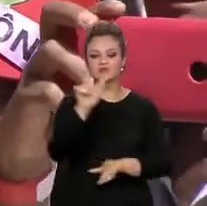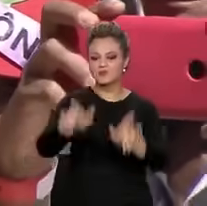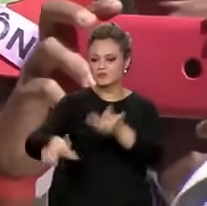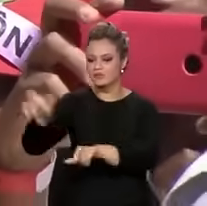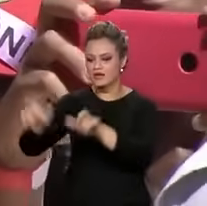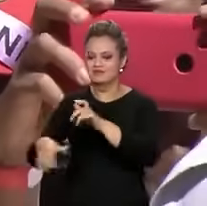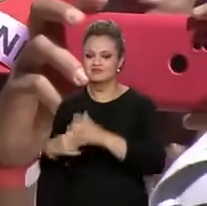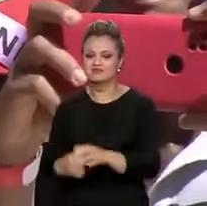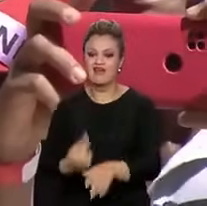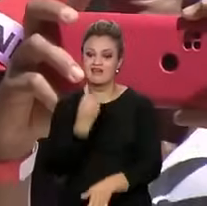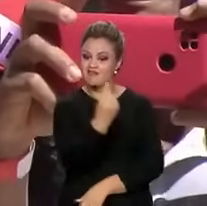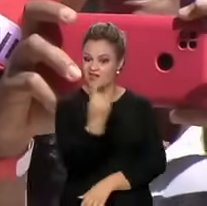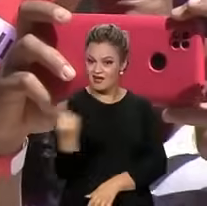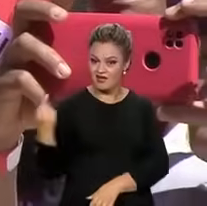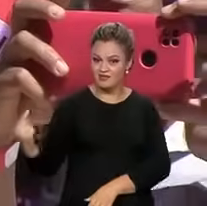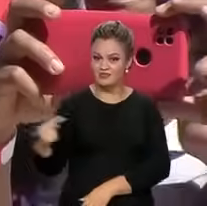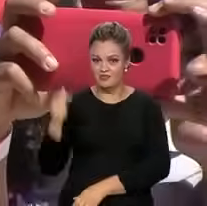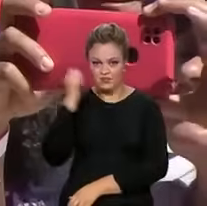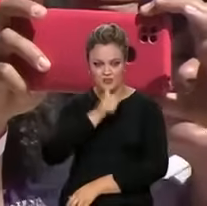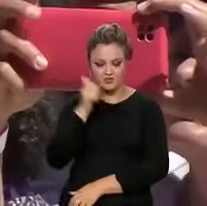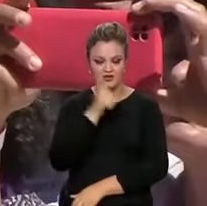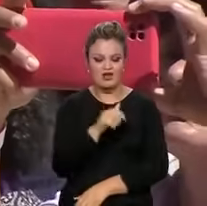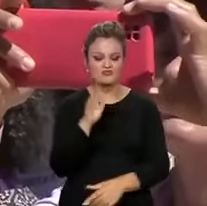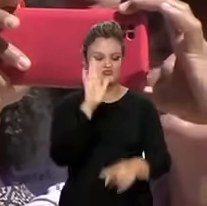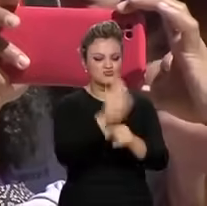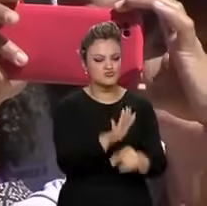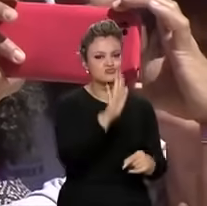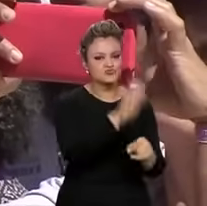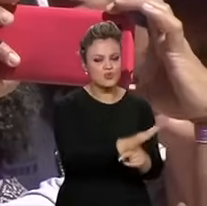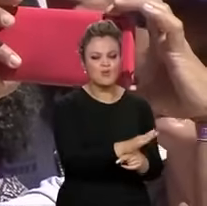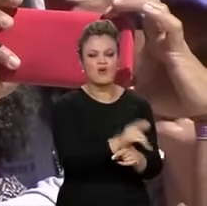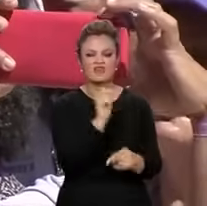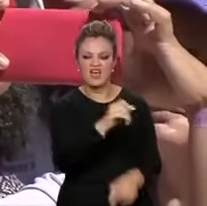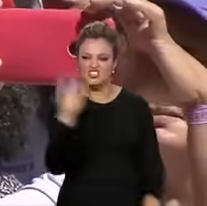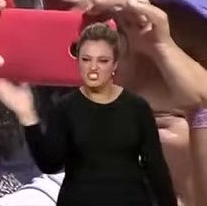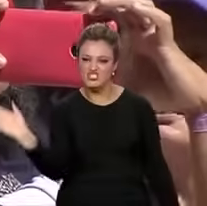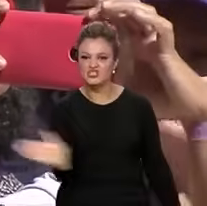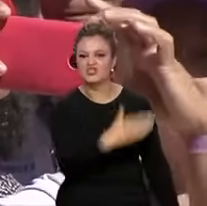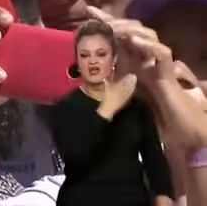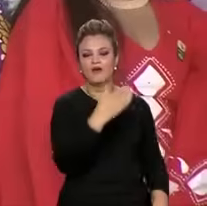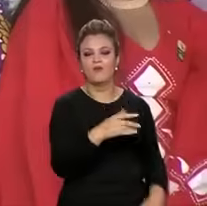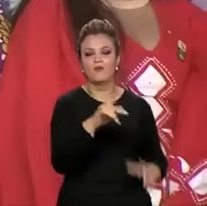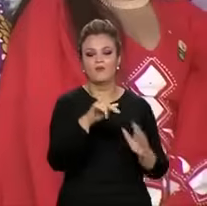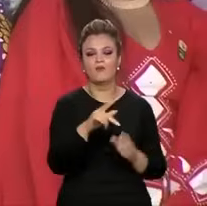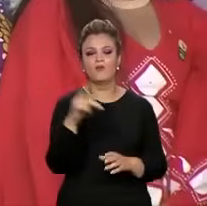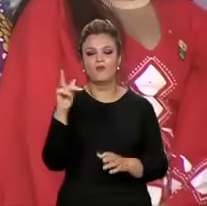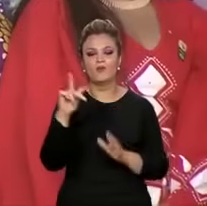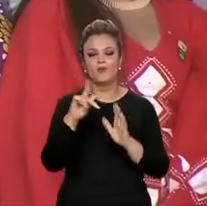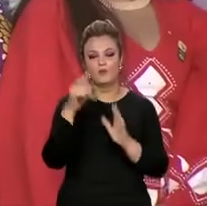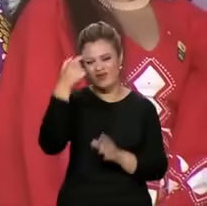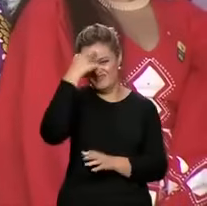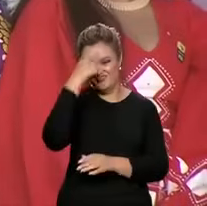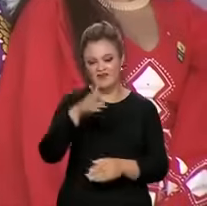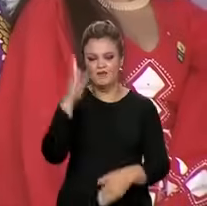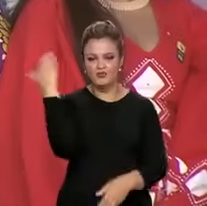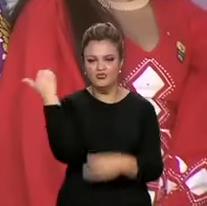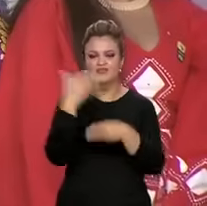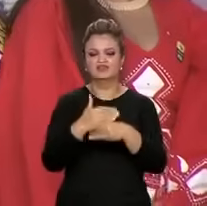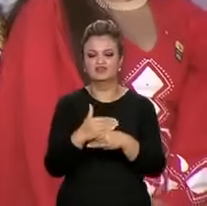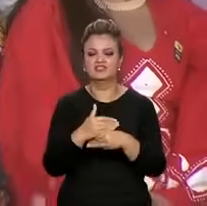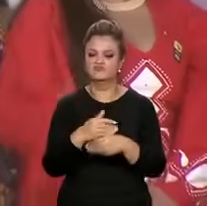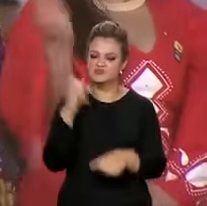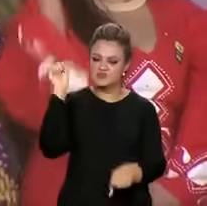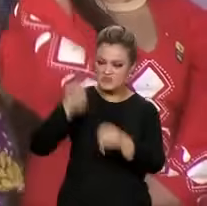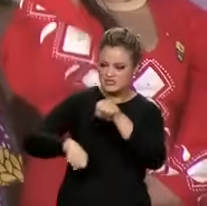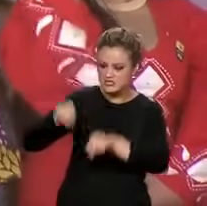cada mulher aqui ajudou a derrotar o projeto do fascismo e